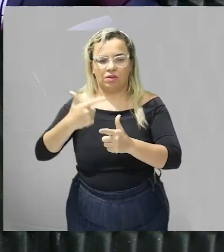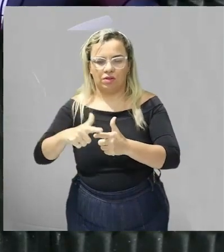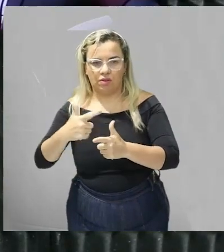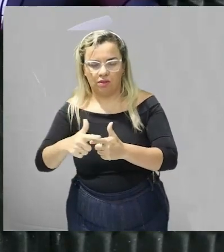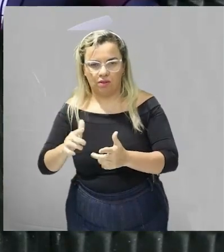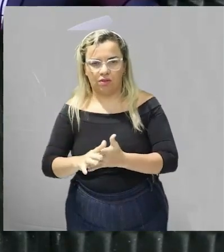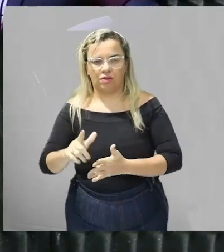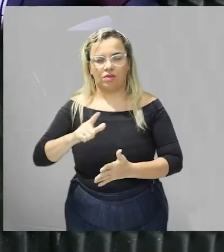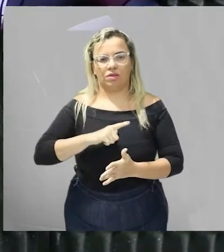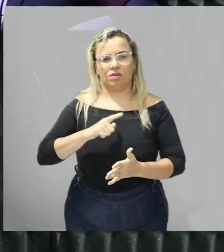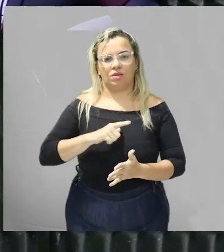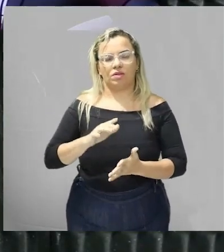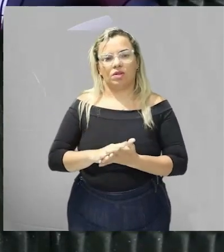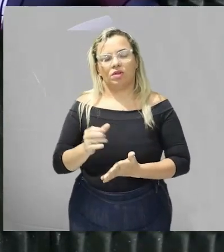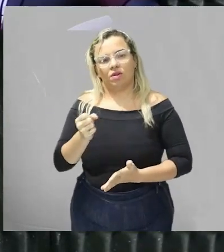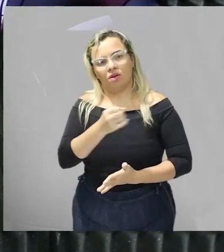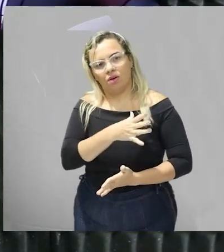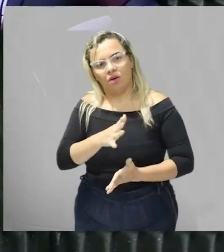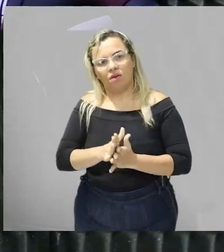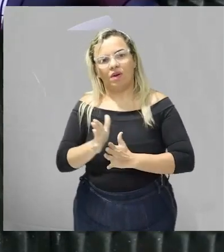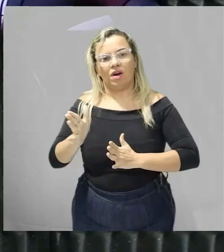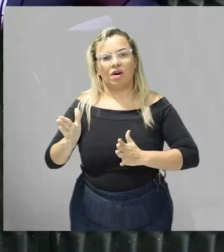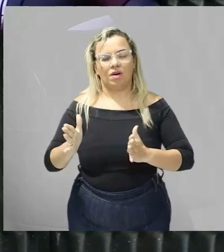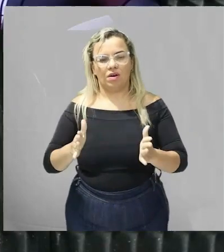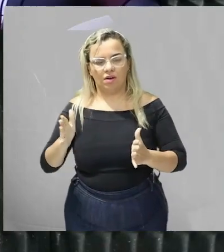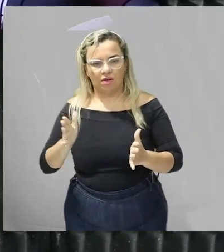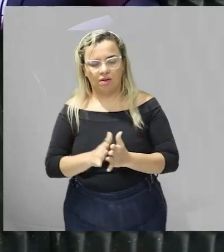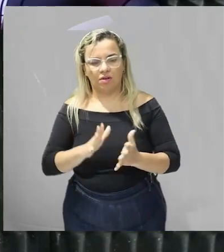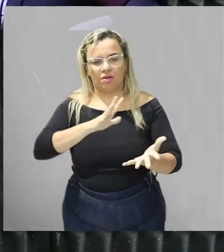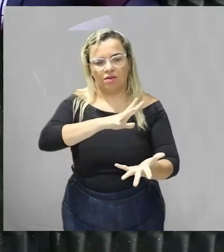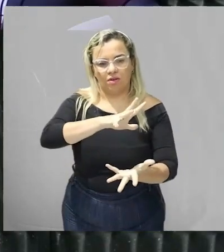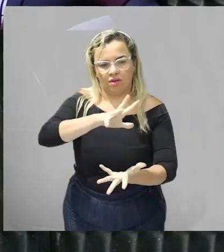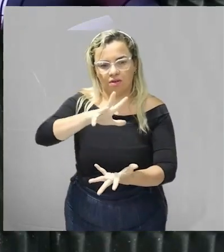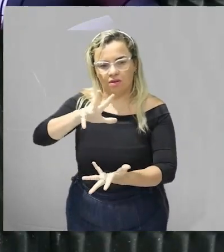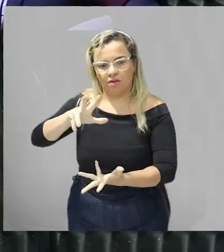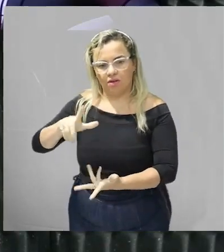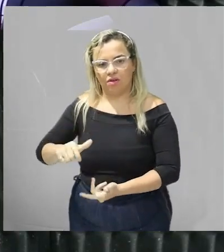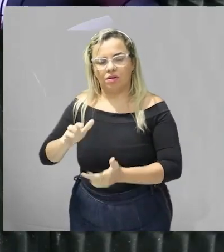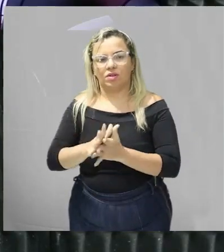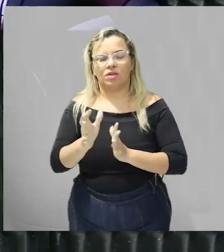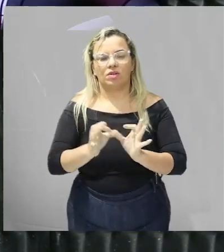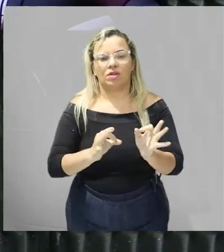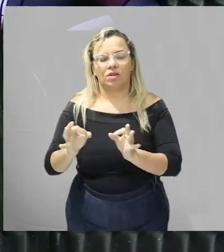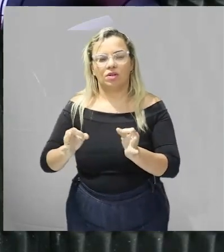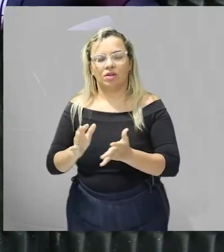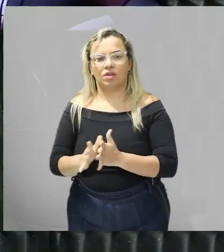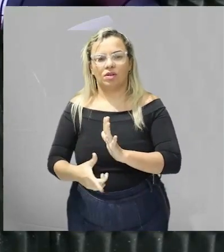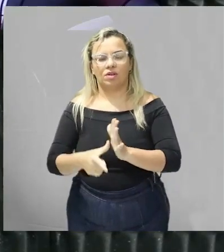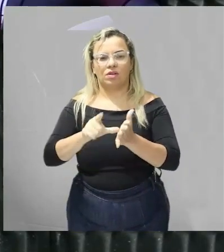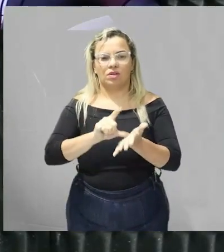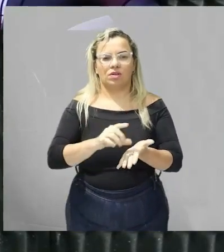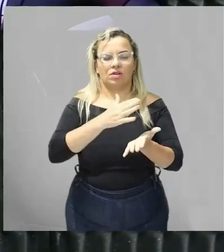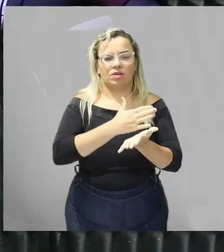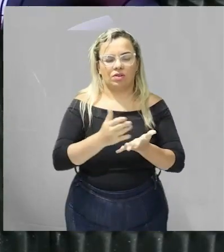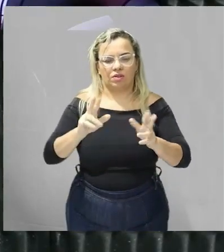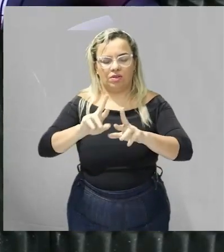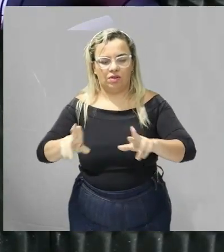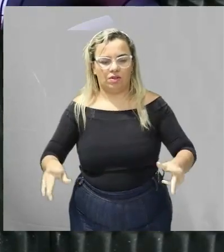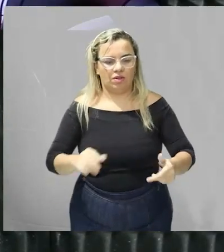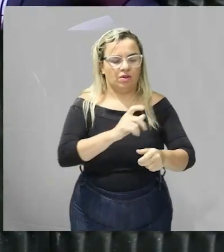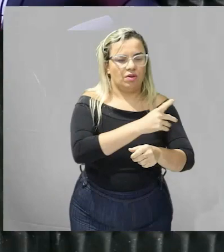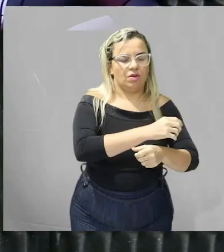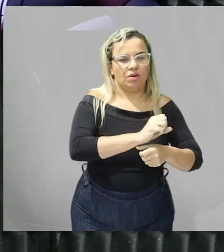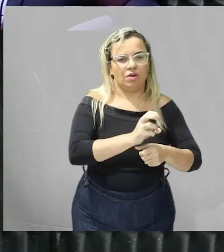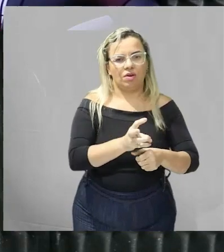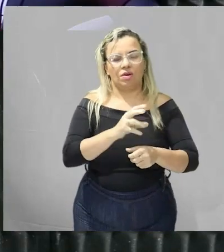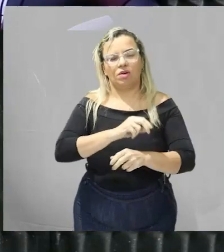existentes na nova ordem mundial. Belezinha? Antes de começar, como eu estava te falando, o Enem e a UEMA eles têm uma diferença muito importante nessa